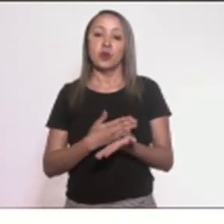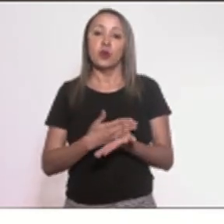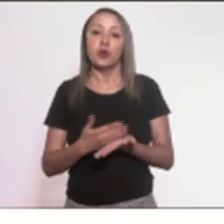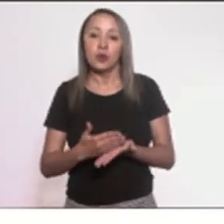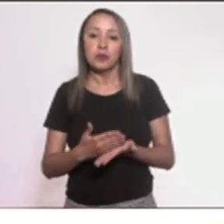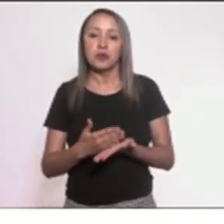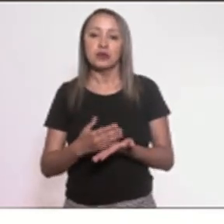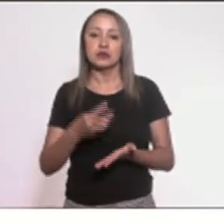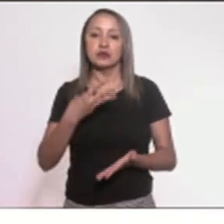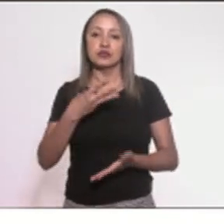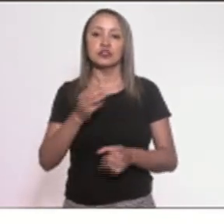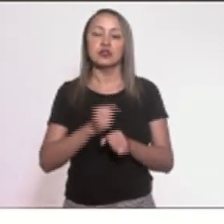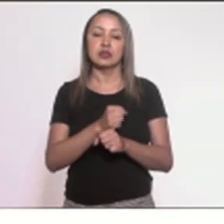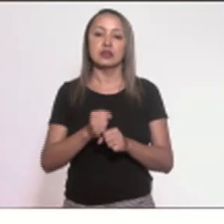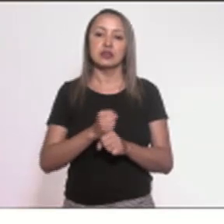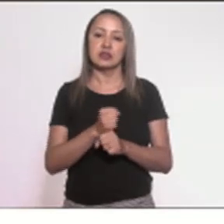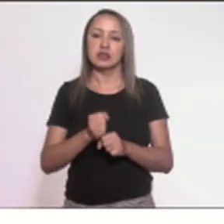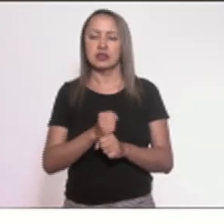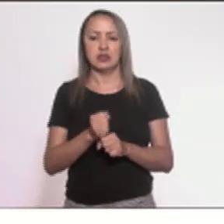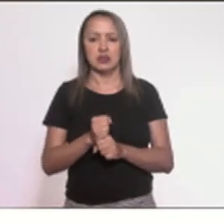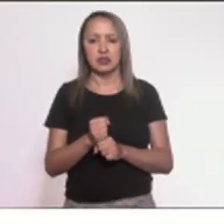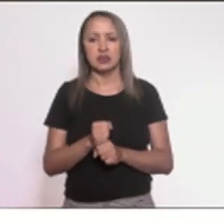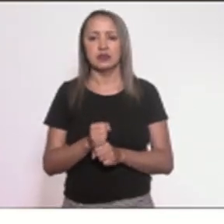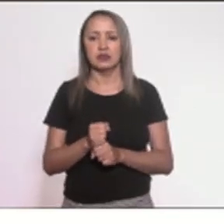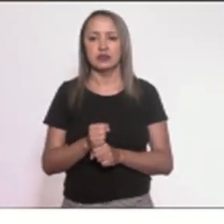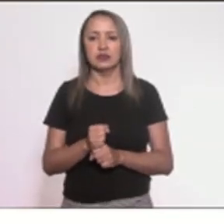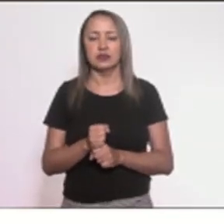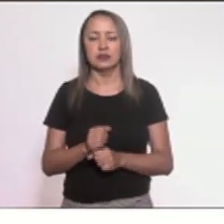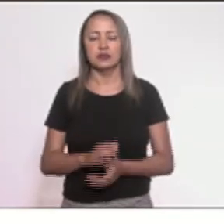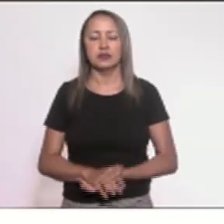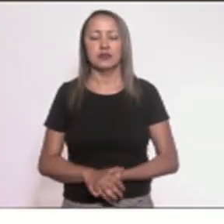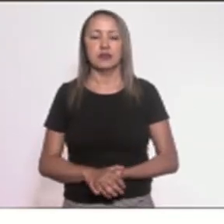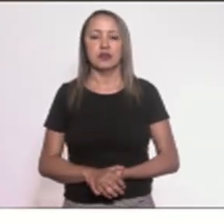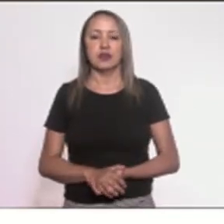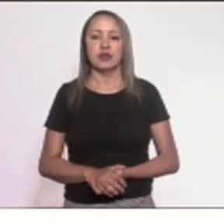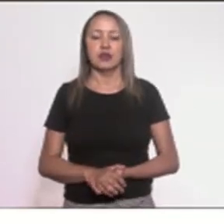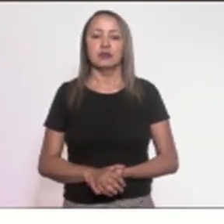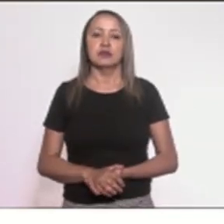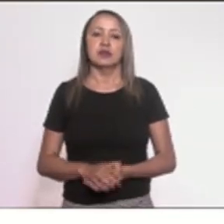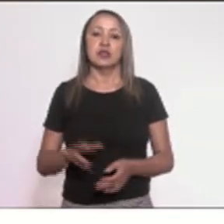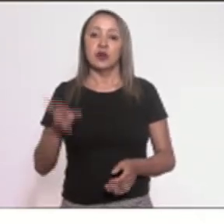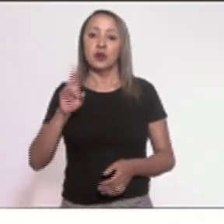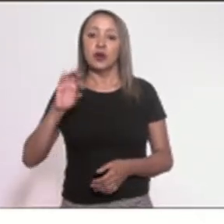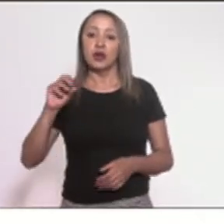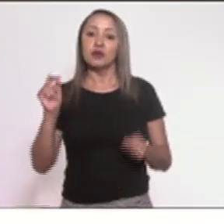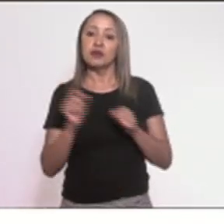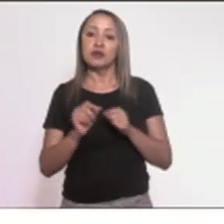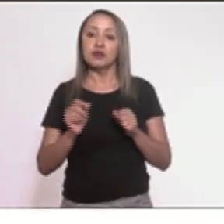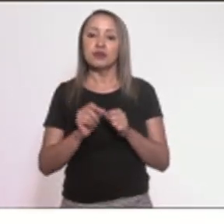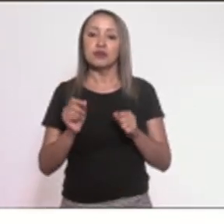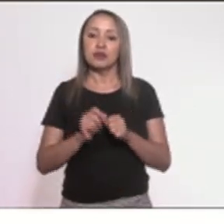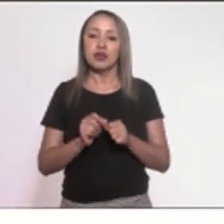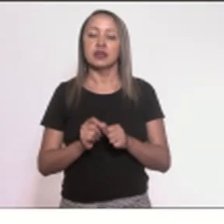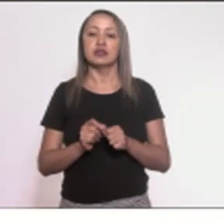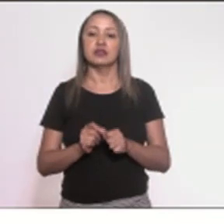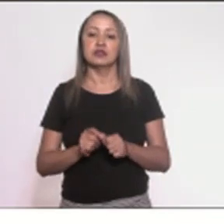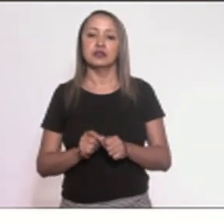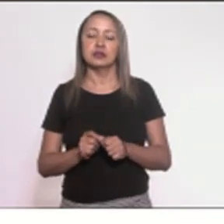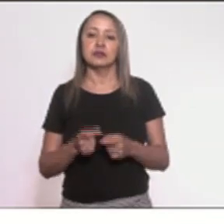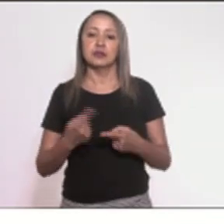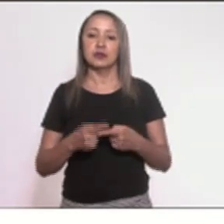Este foi o grande favor que a União fez ao Estado do Rio de Janeiro. Desconjuro,